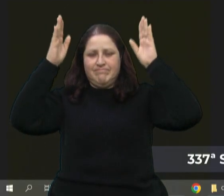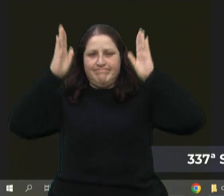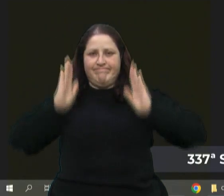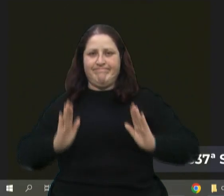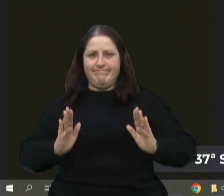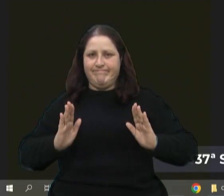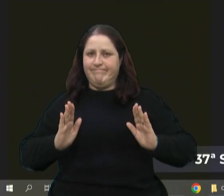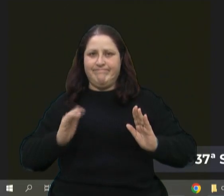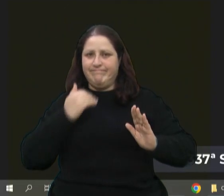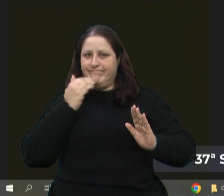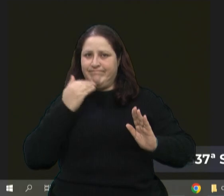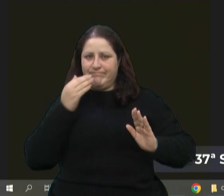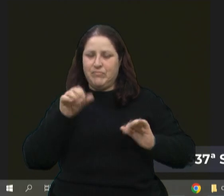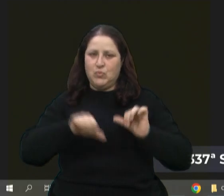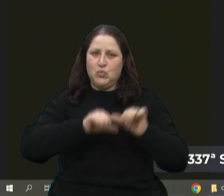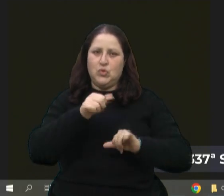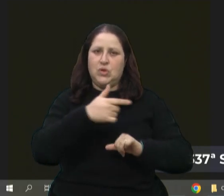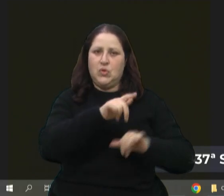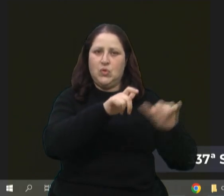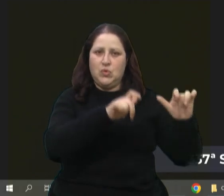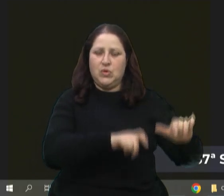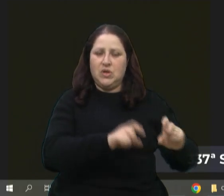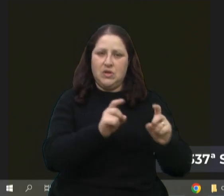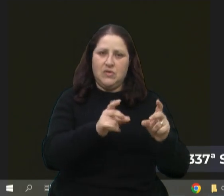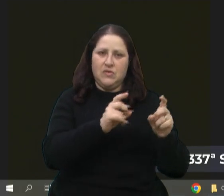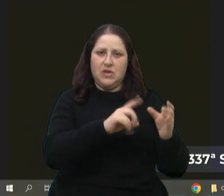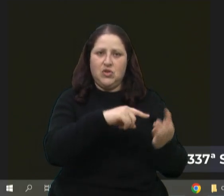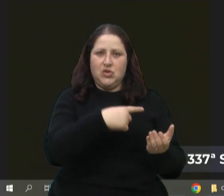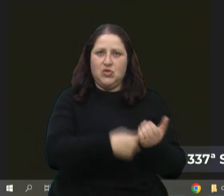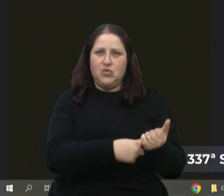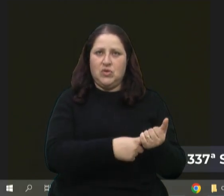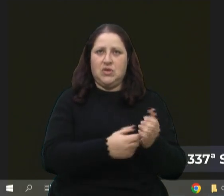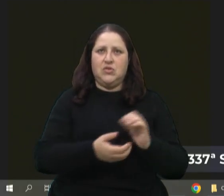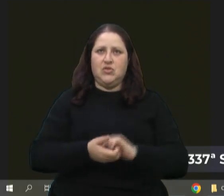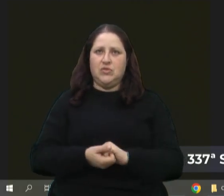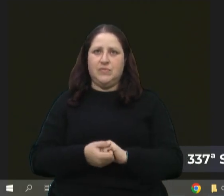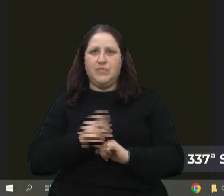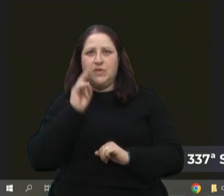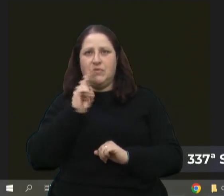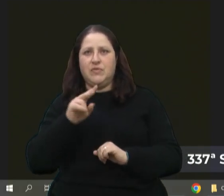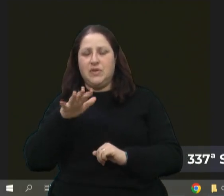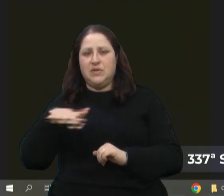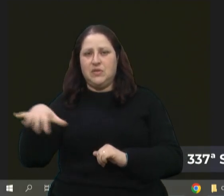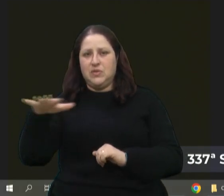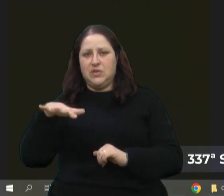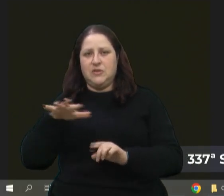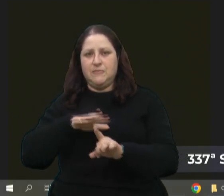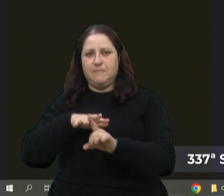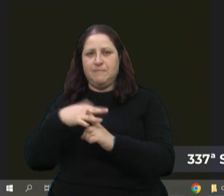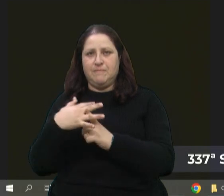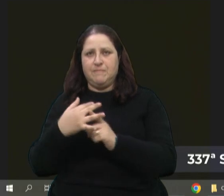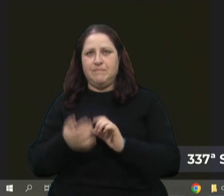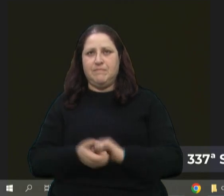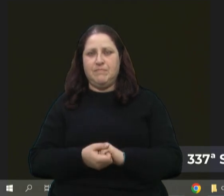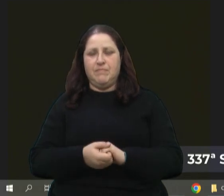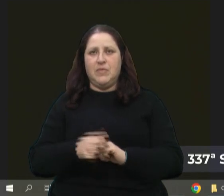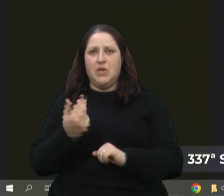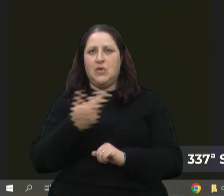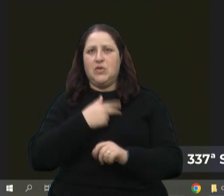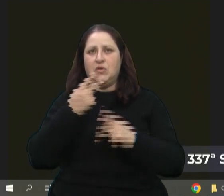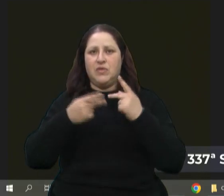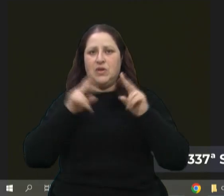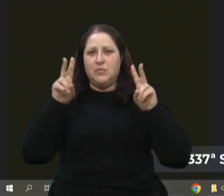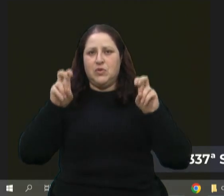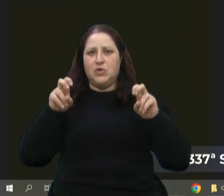no Jacone, no Centenário, para a venda de cachorro-quente. Olhem a situação. Então, quando a gente fala de